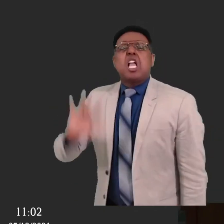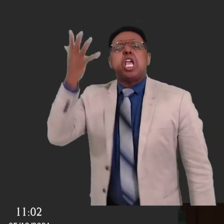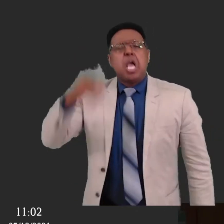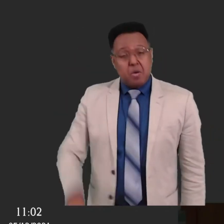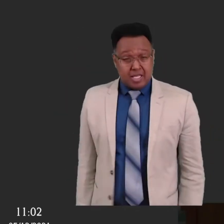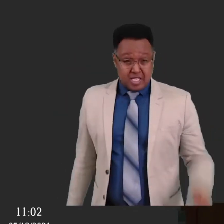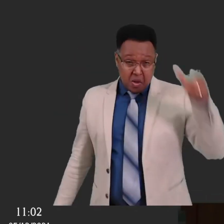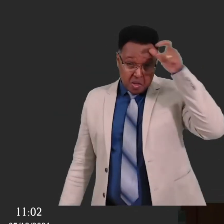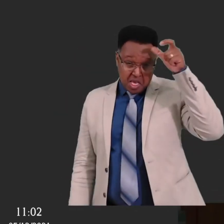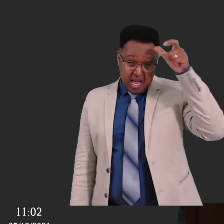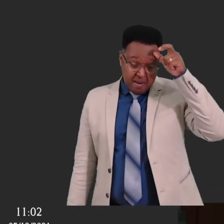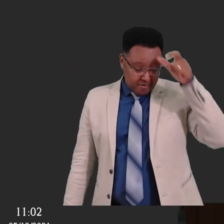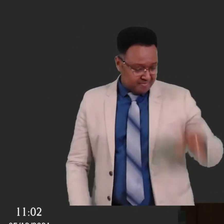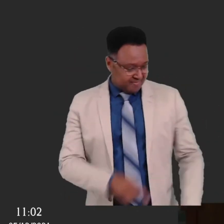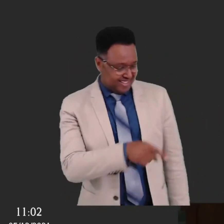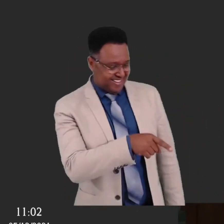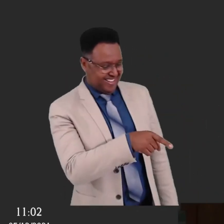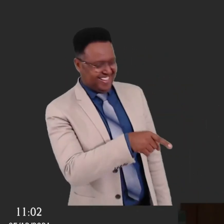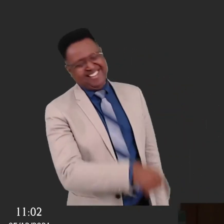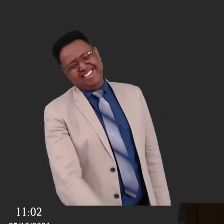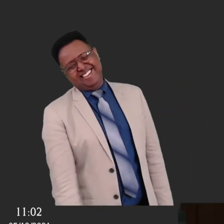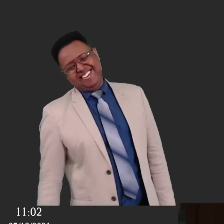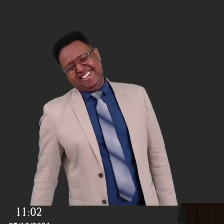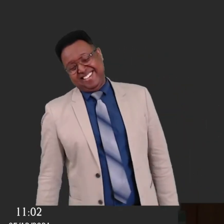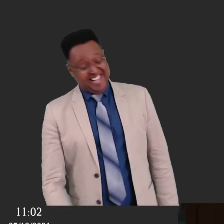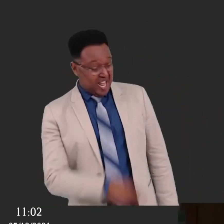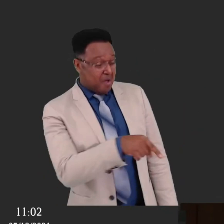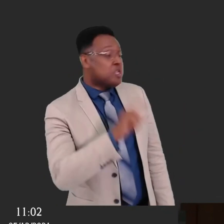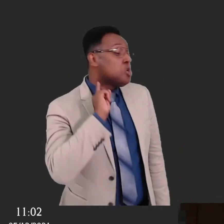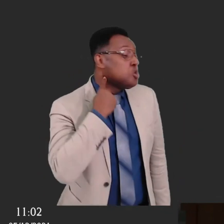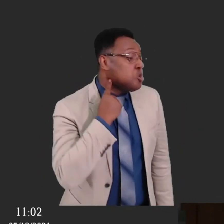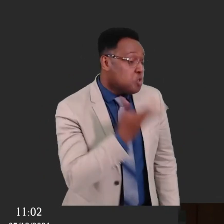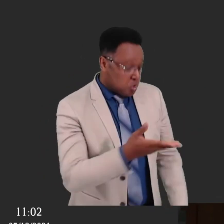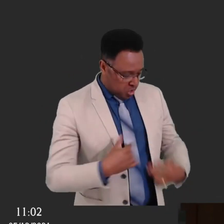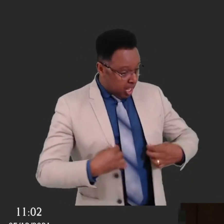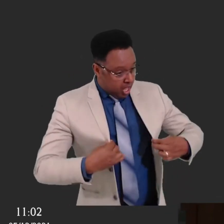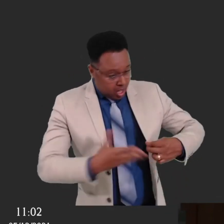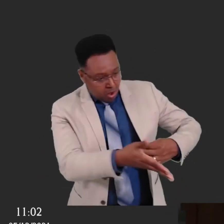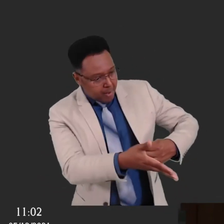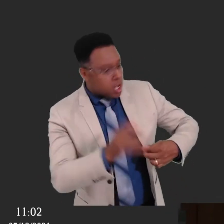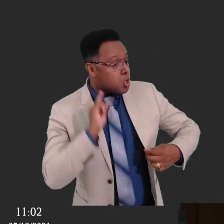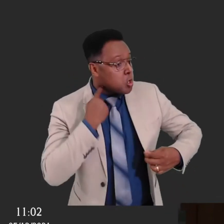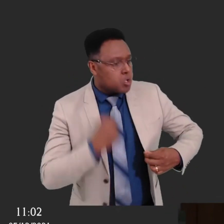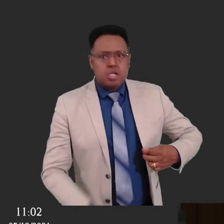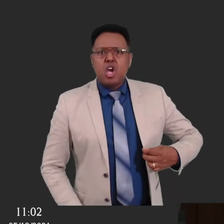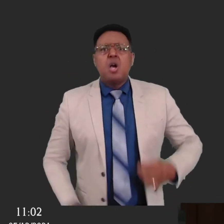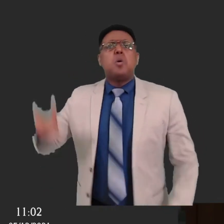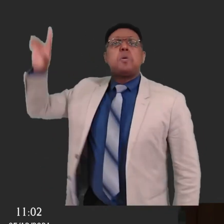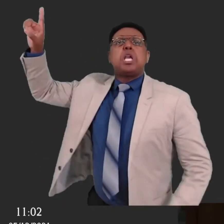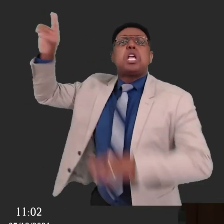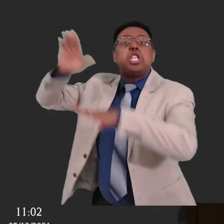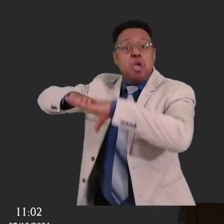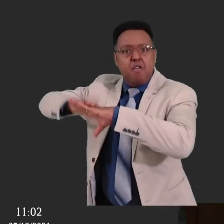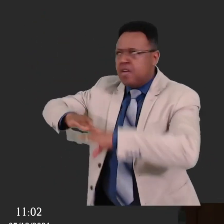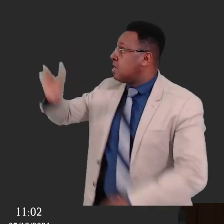chegou e apontava o dedo para ele: olha aí a tua sujeira, olha aí a mancha que está na tua roupa. O que fez o Senhor?